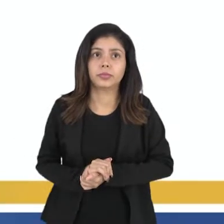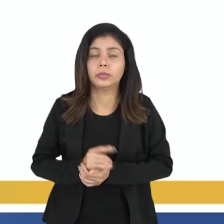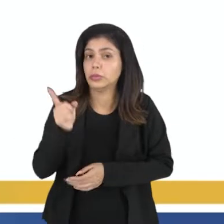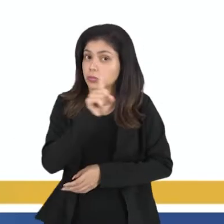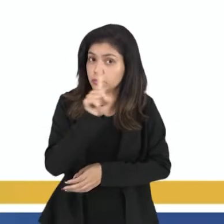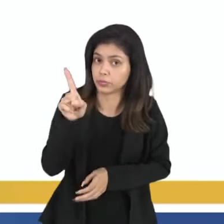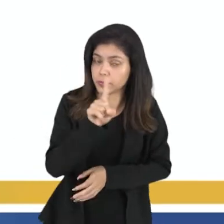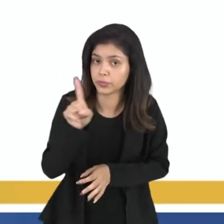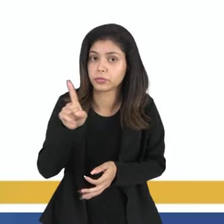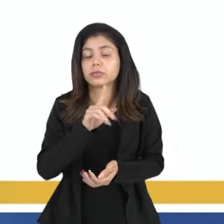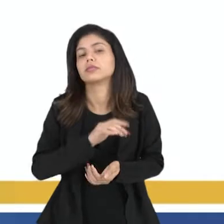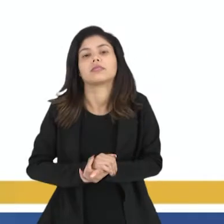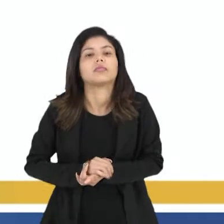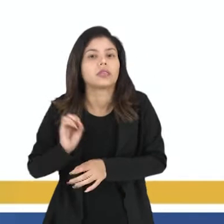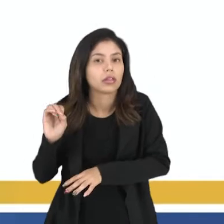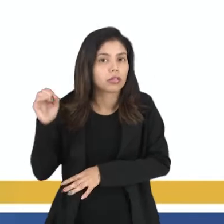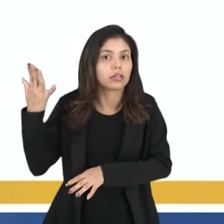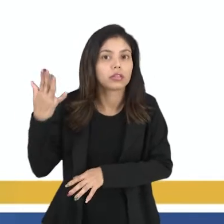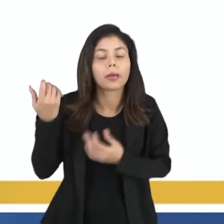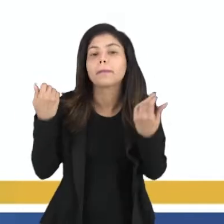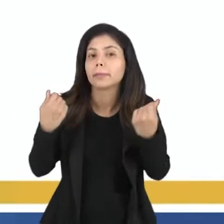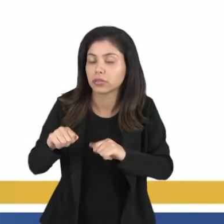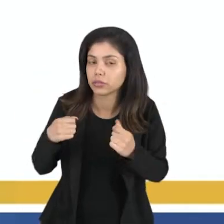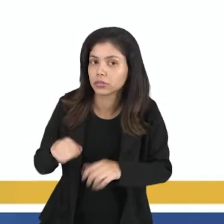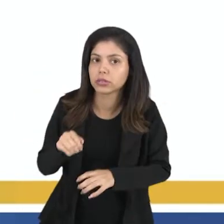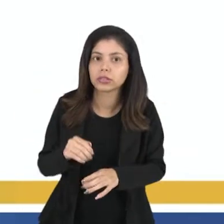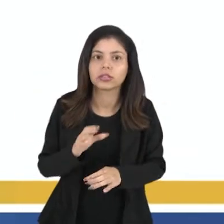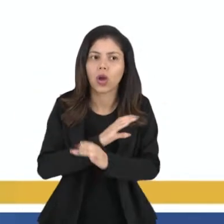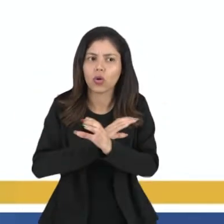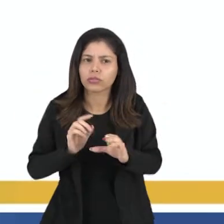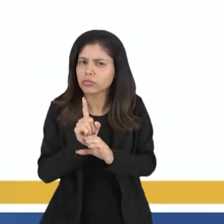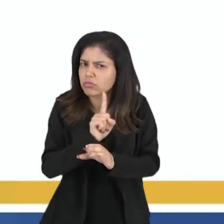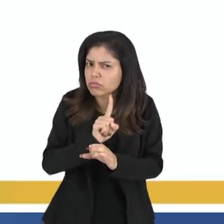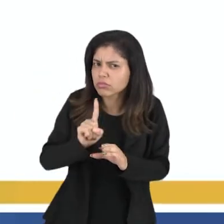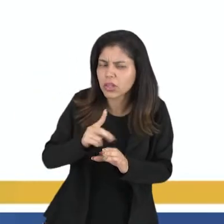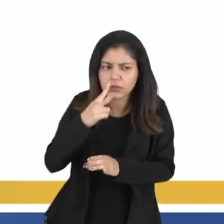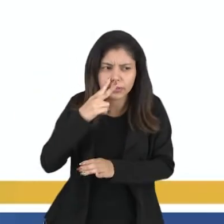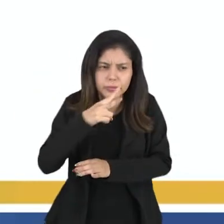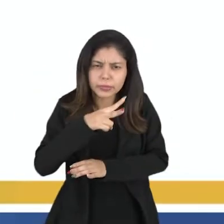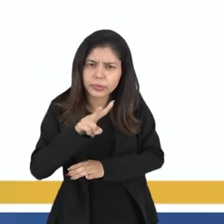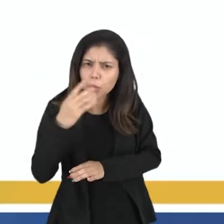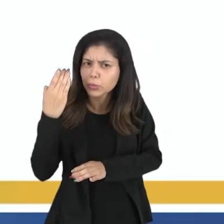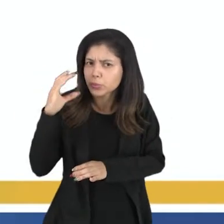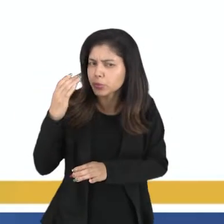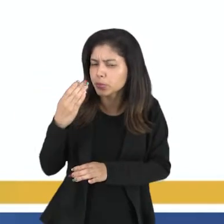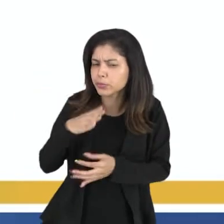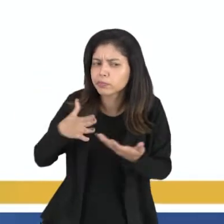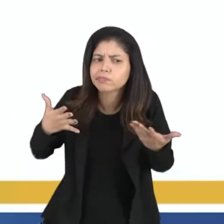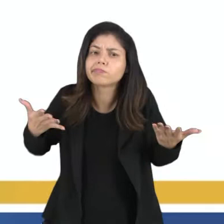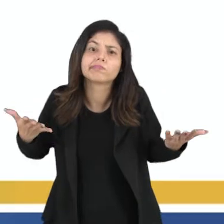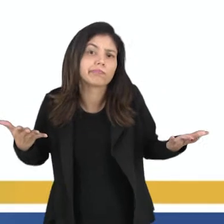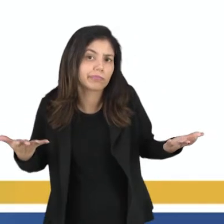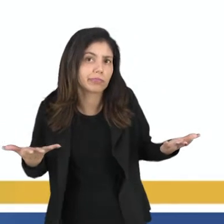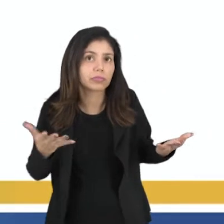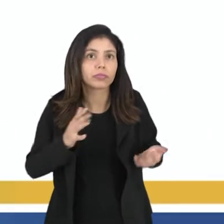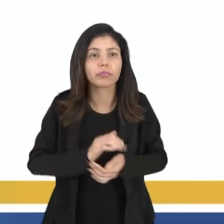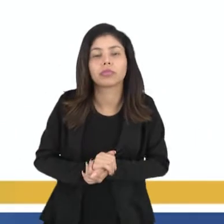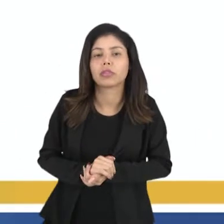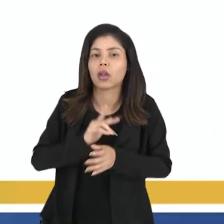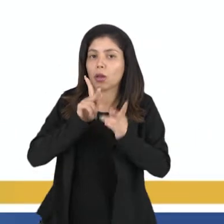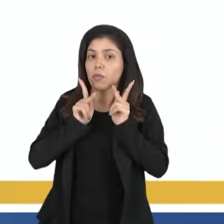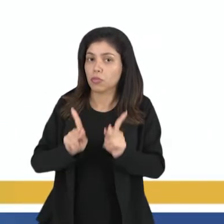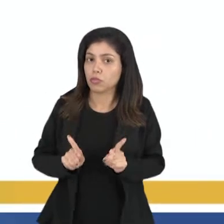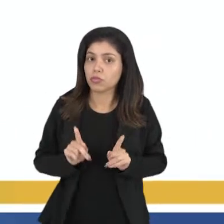suspeitar, não. No caso, a gente tem que realmente suspeitar do conhecimento. Que o posicionamento do Hume e